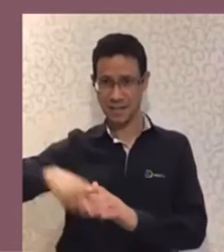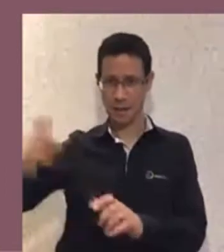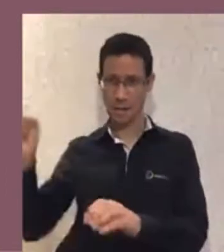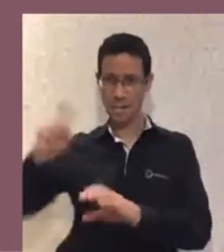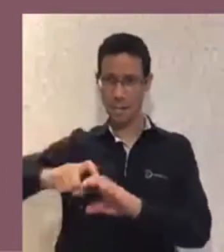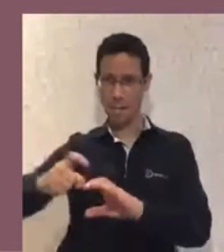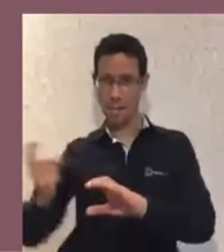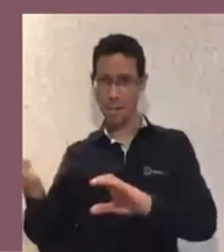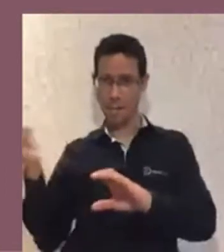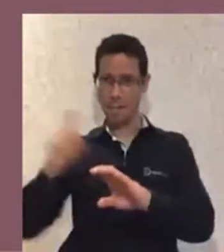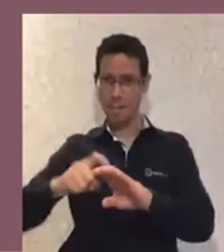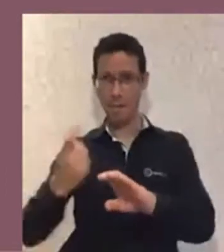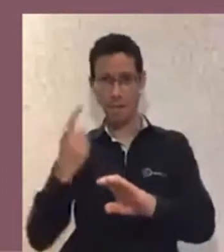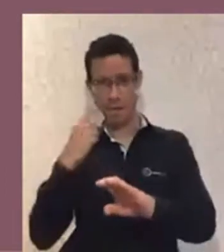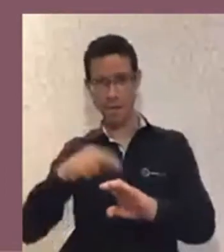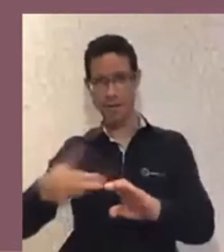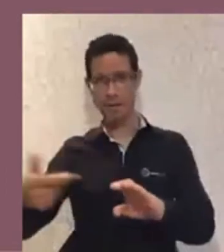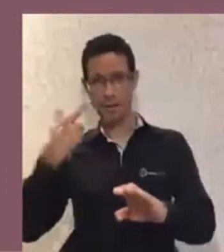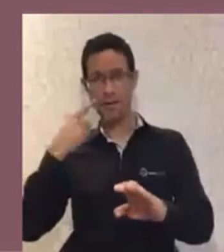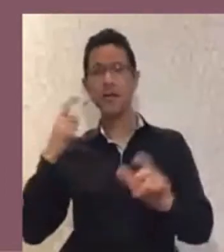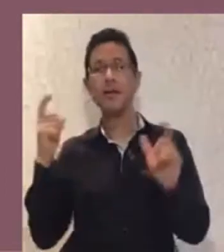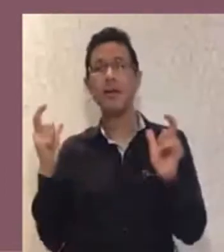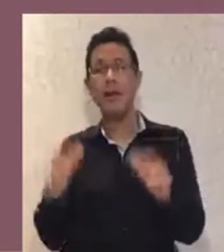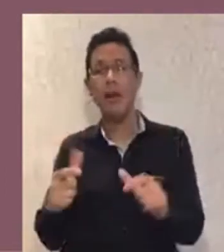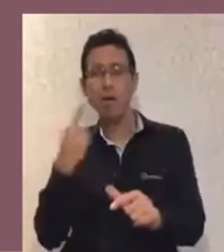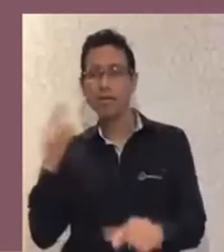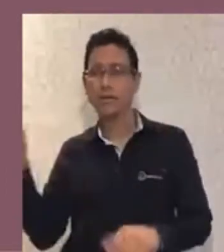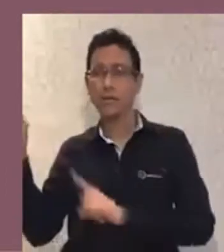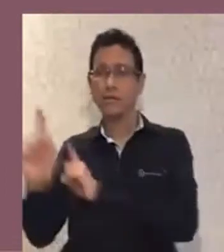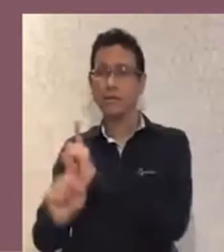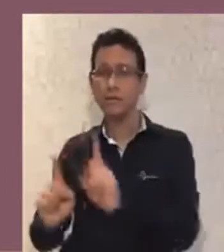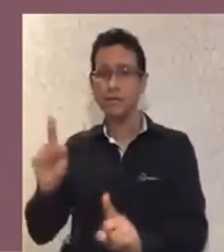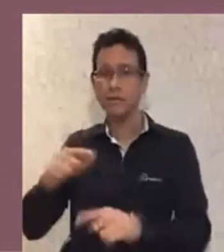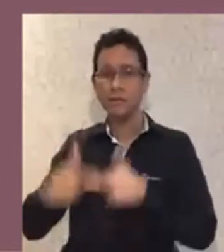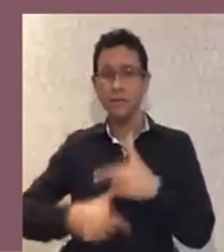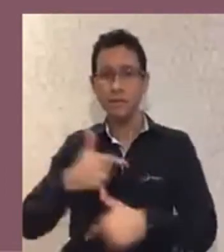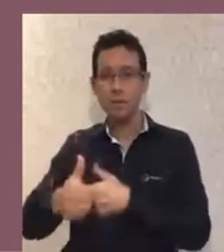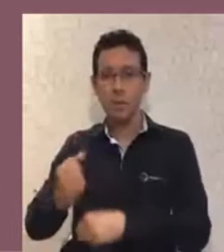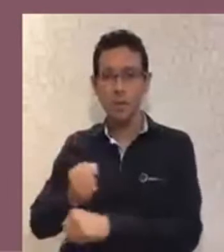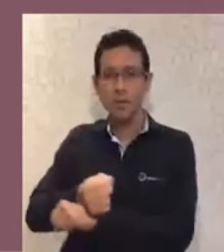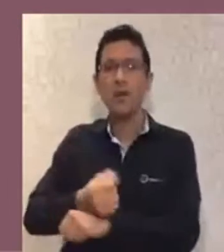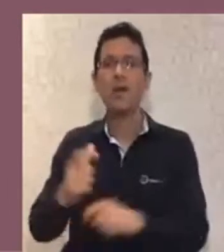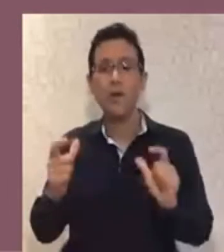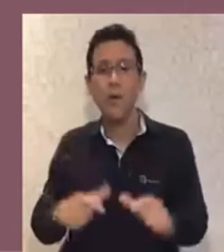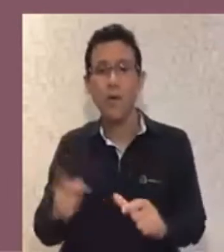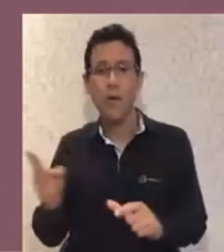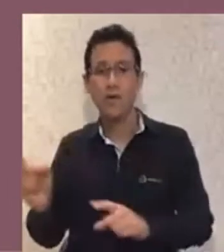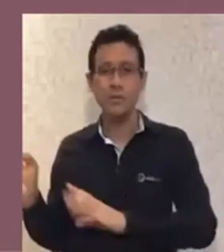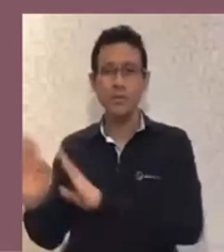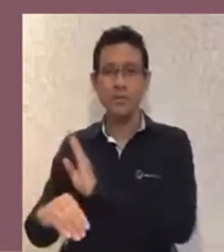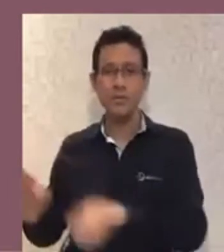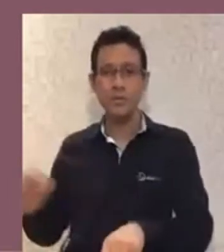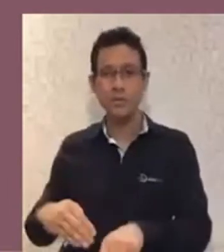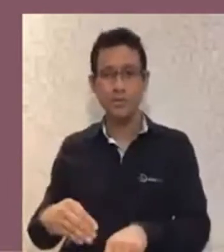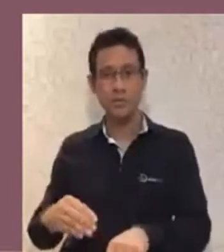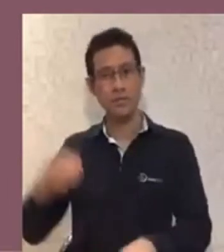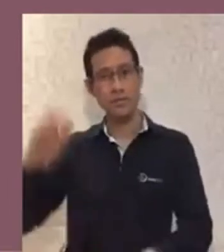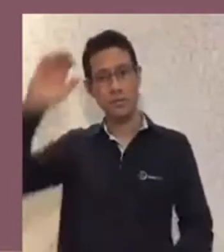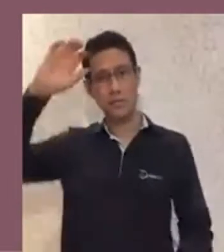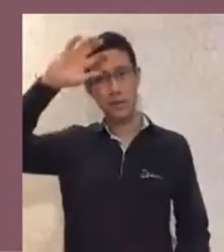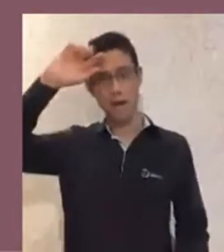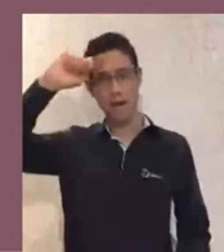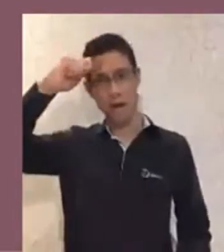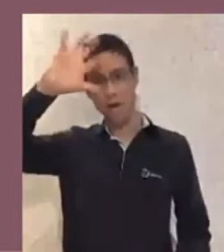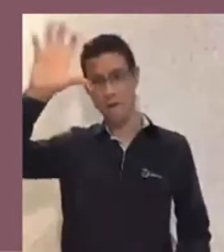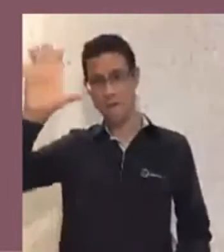vieram os escravizados? Eles vieram de regiões da África que sabiam explorar o subsolo,